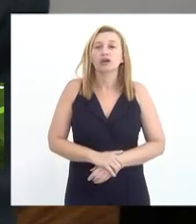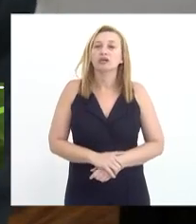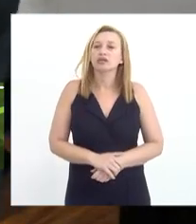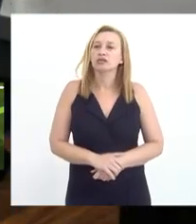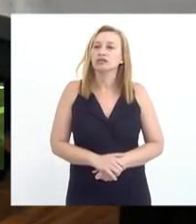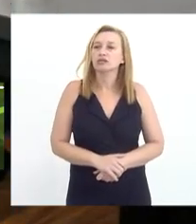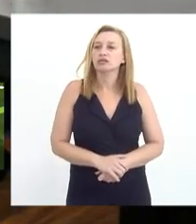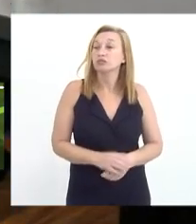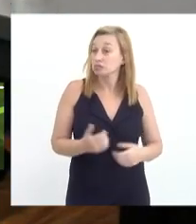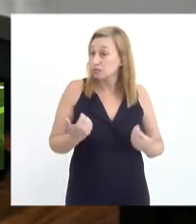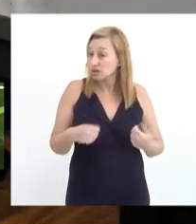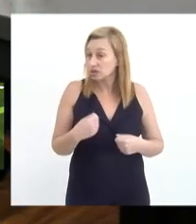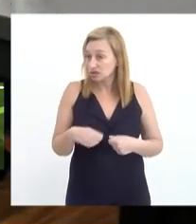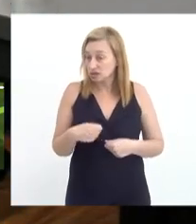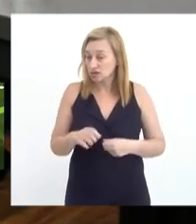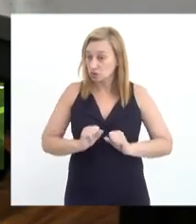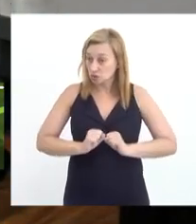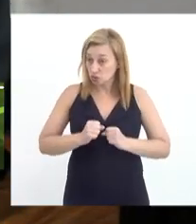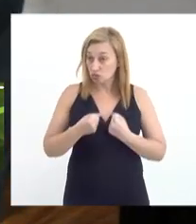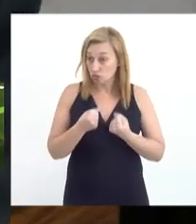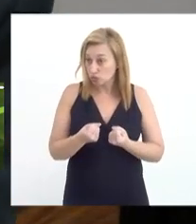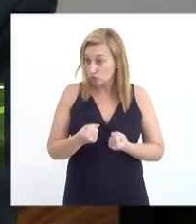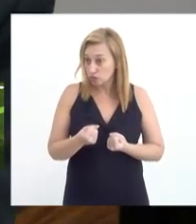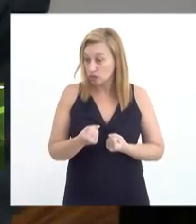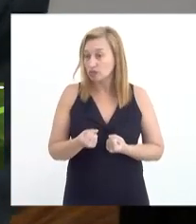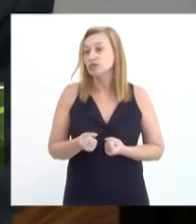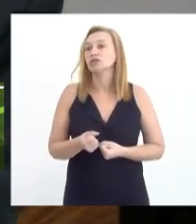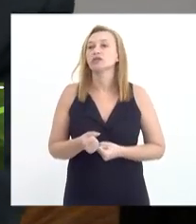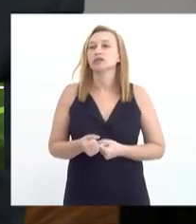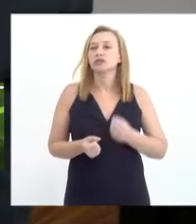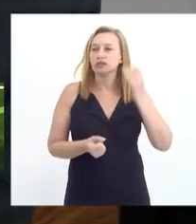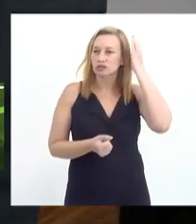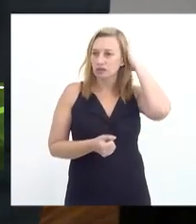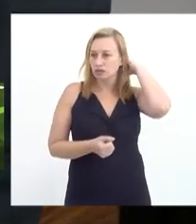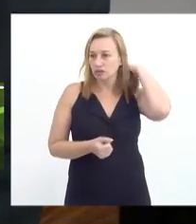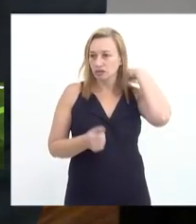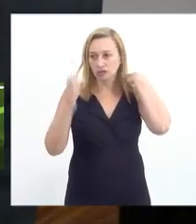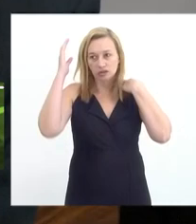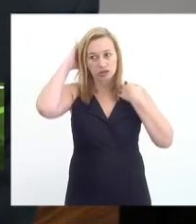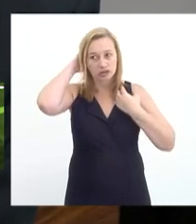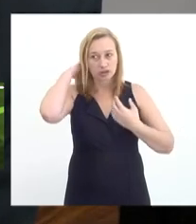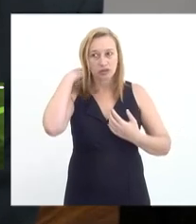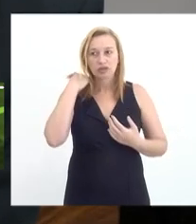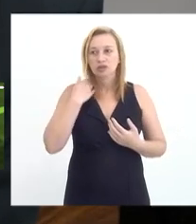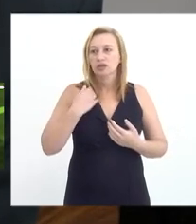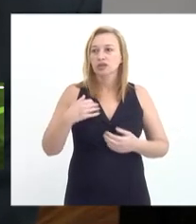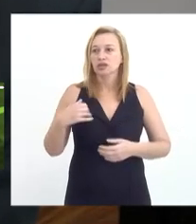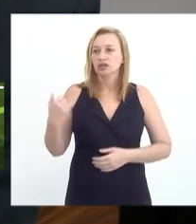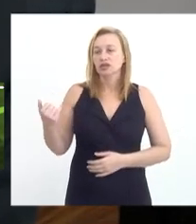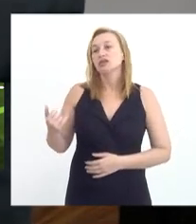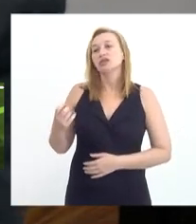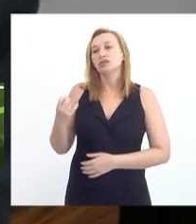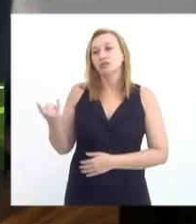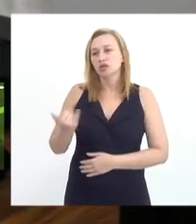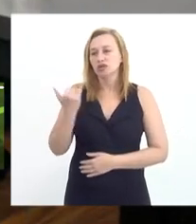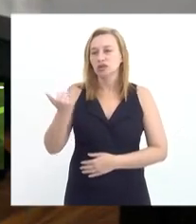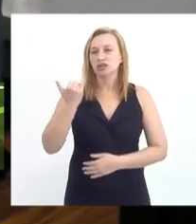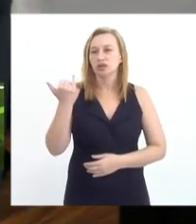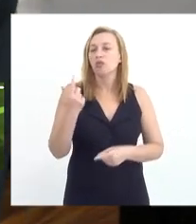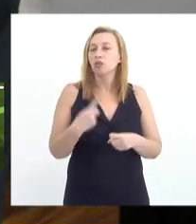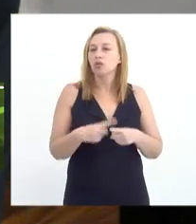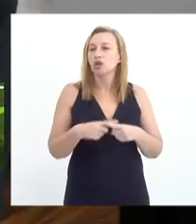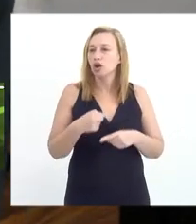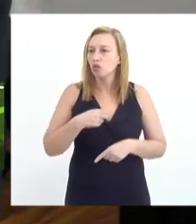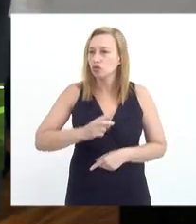A gente precisa De um grande esforço Ideológico E intelectual Porque eu